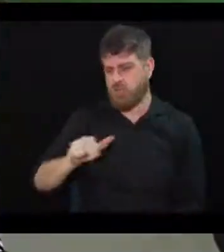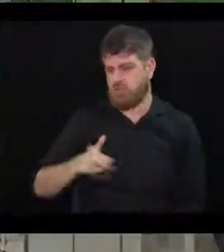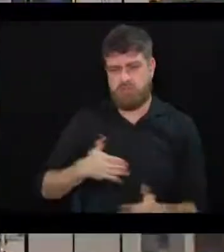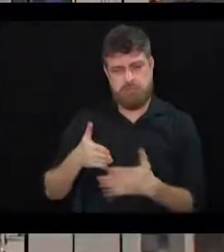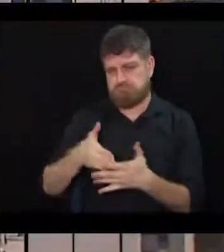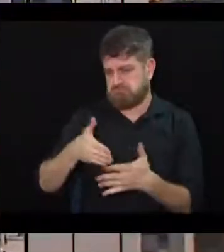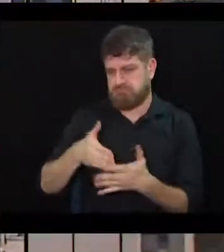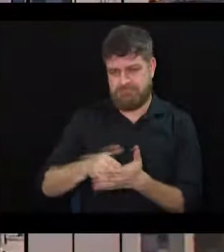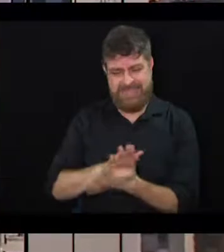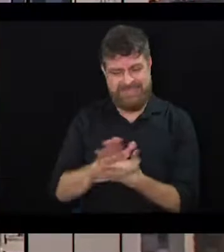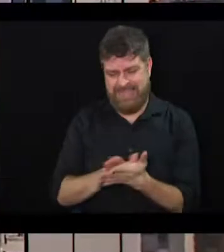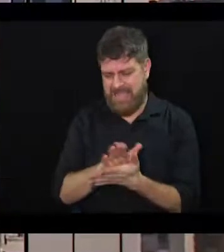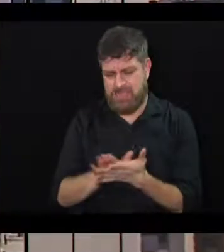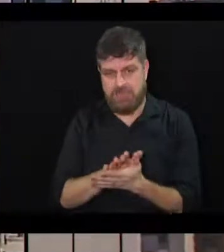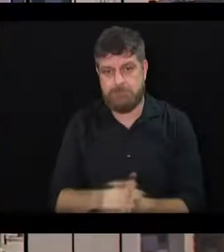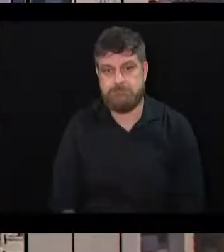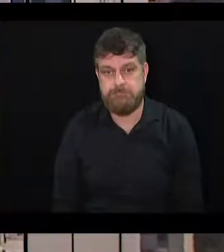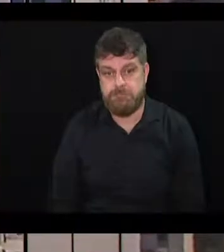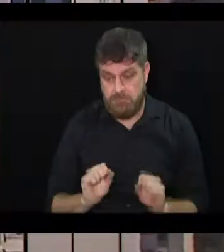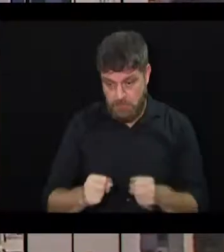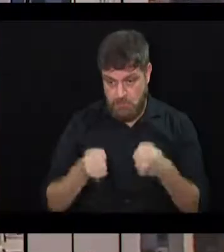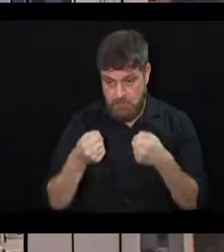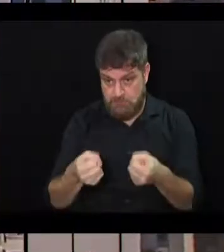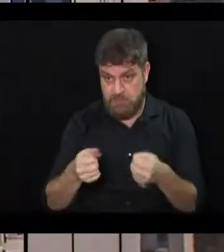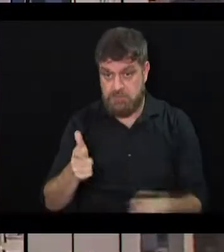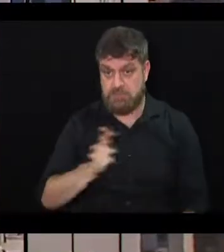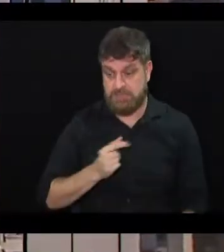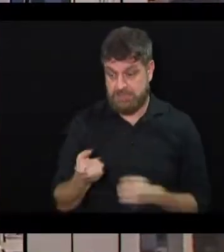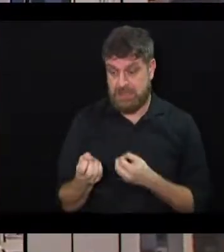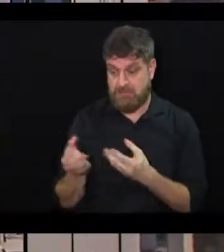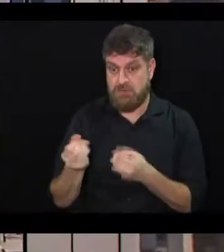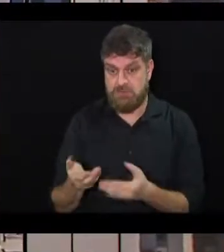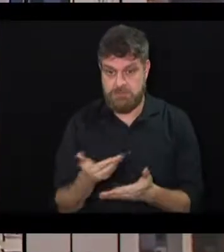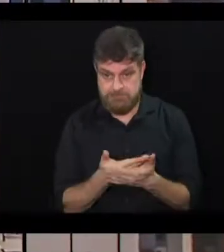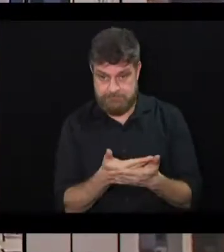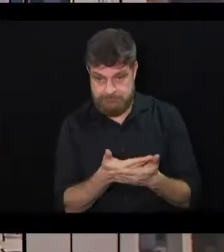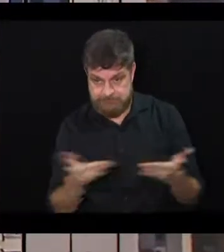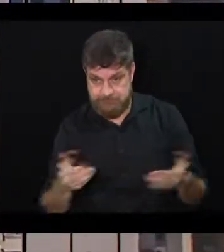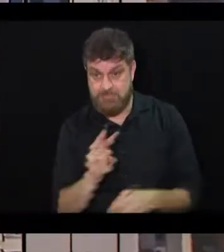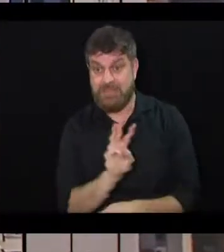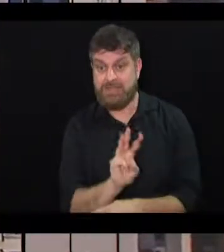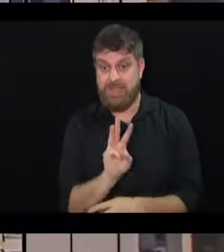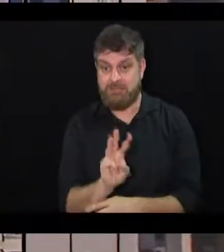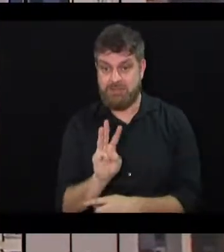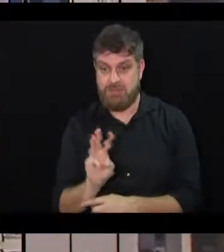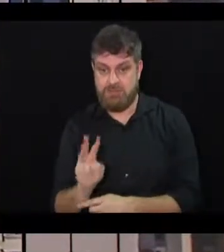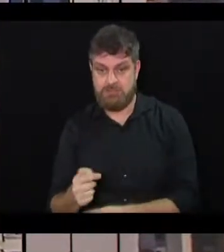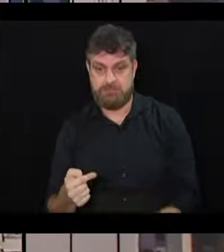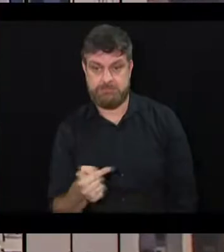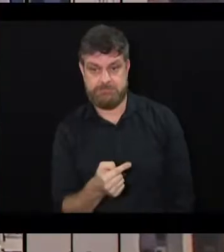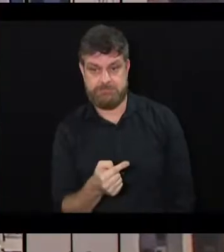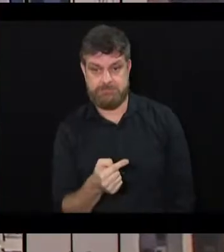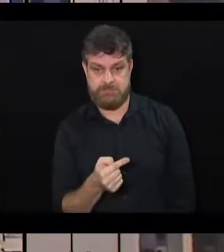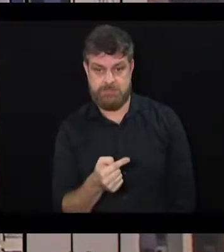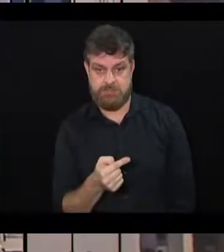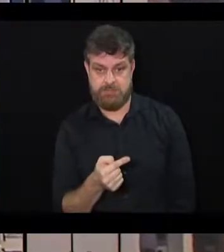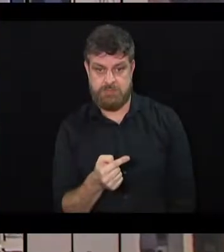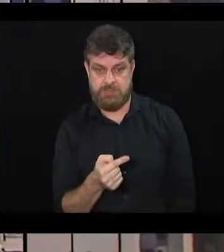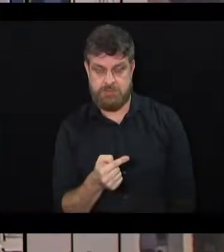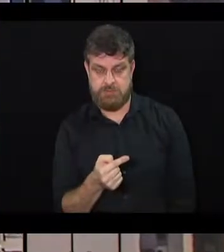barreira para mim. E eu reforço aqui, hein? Mais informações, acesse o site do Instituto Rehab